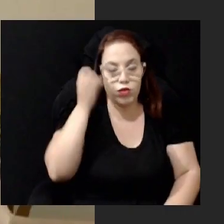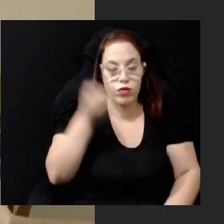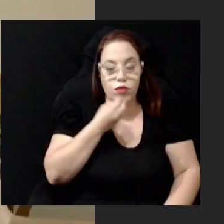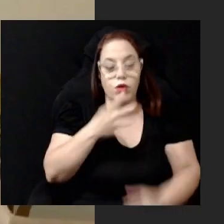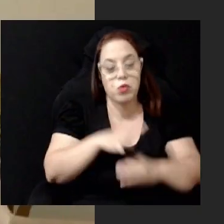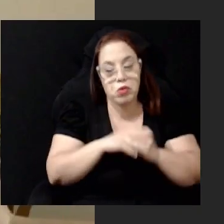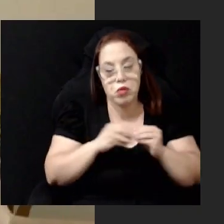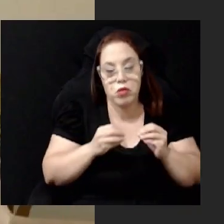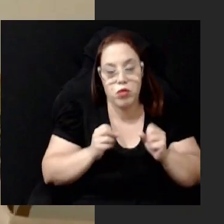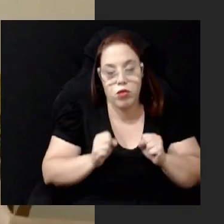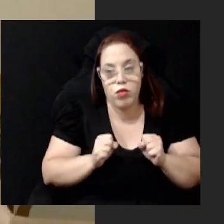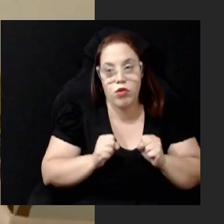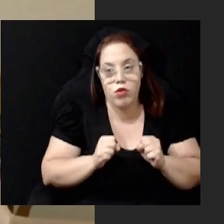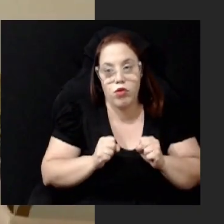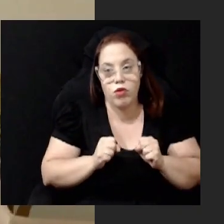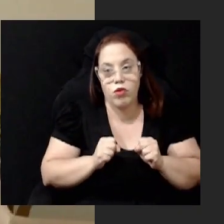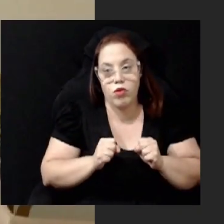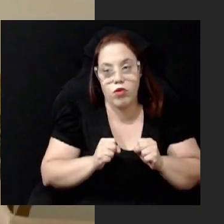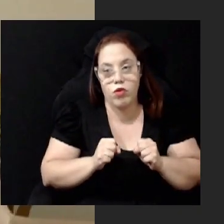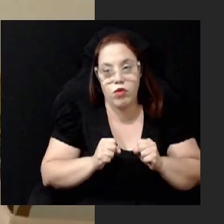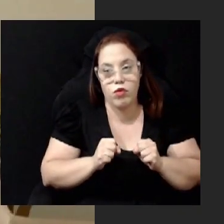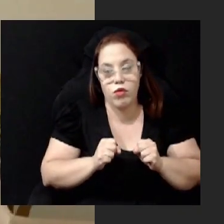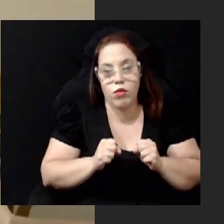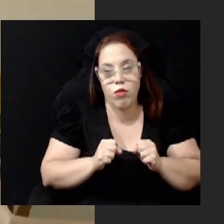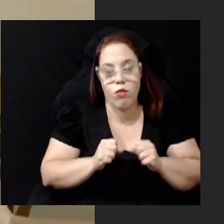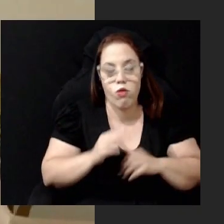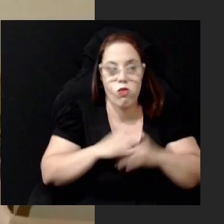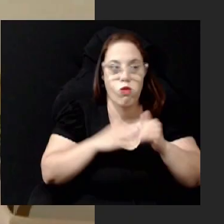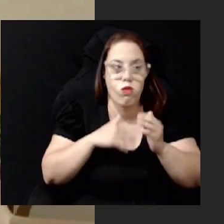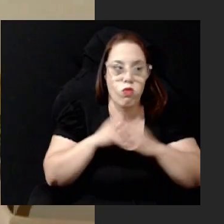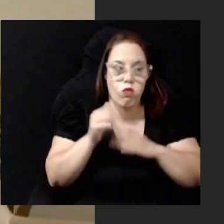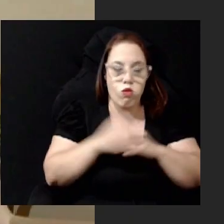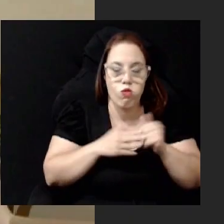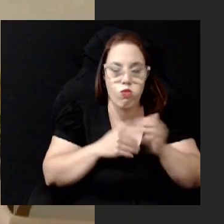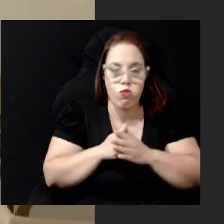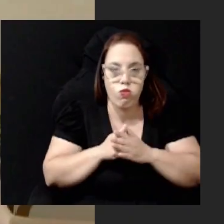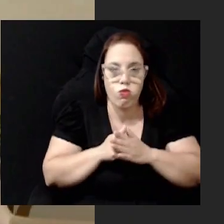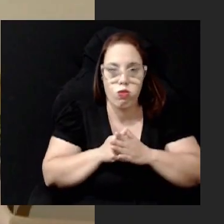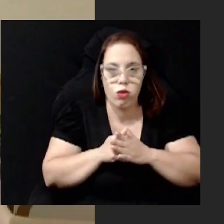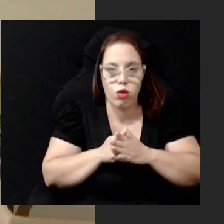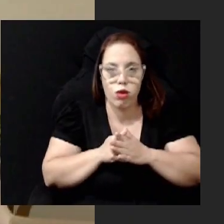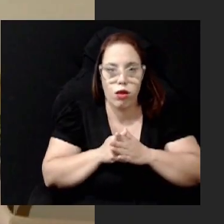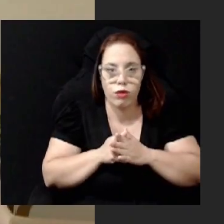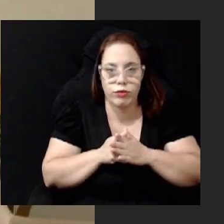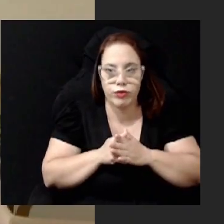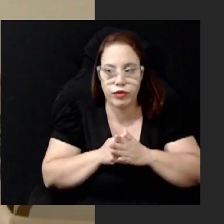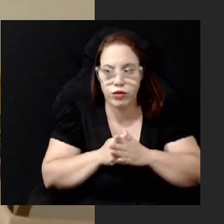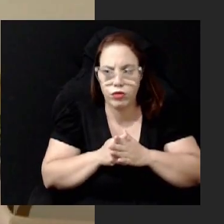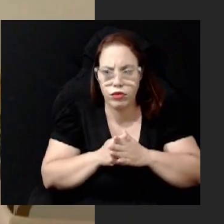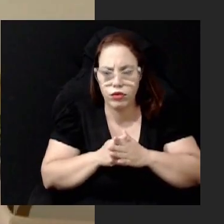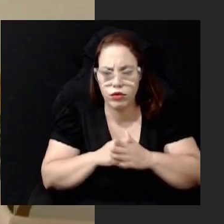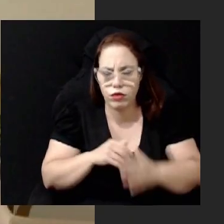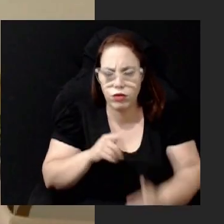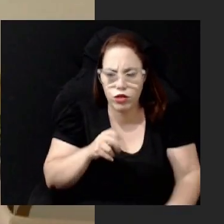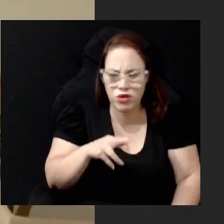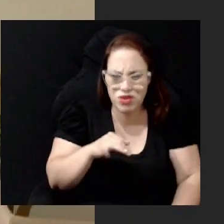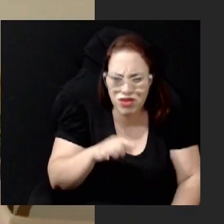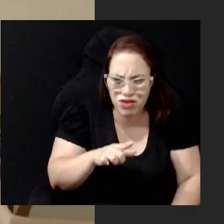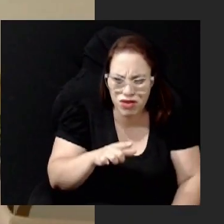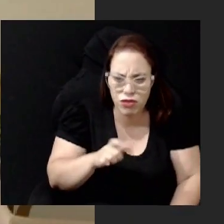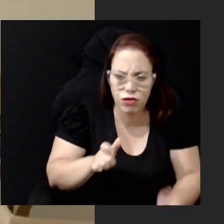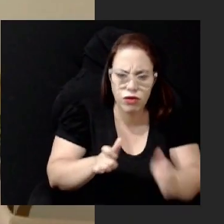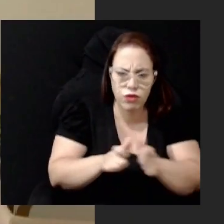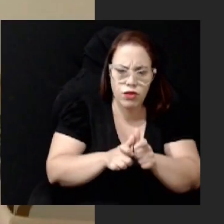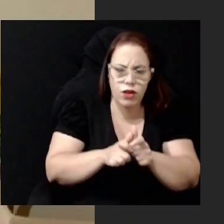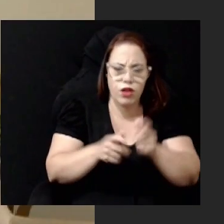chance boa de se curarem, e vai permitir que o tratamento também tenha uma consequência funcional